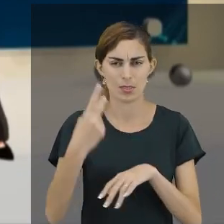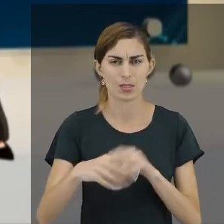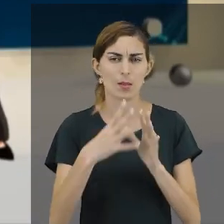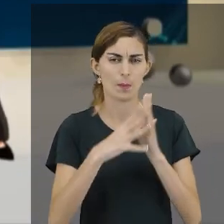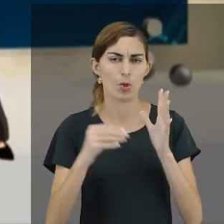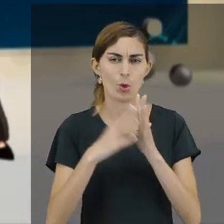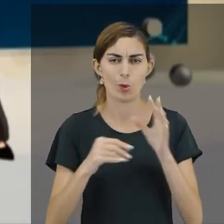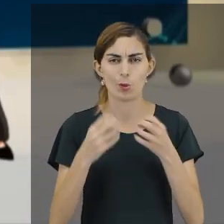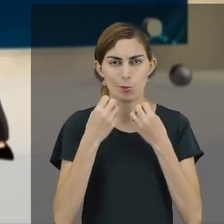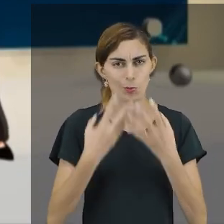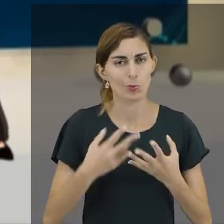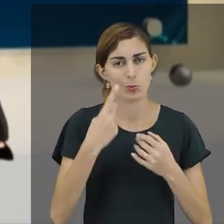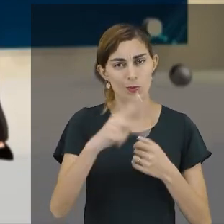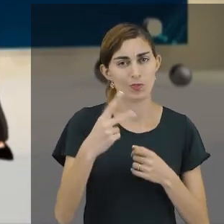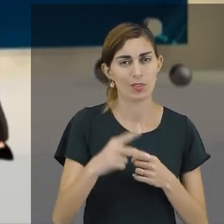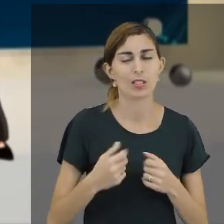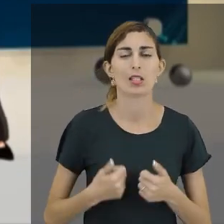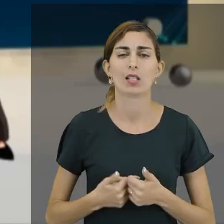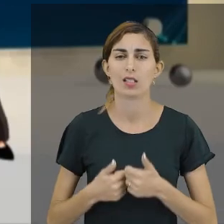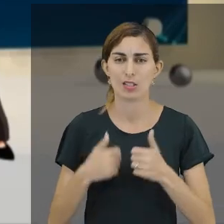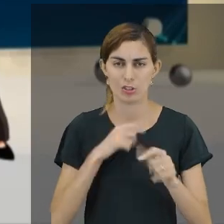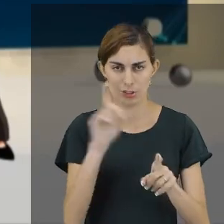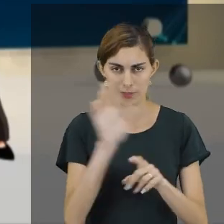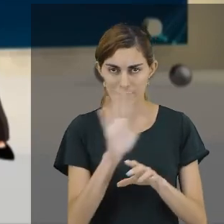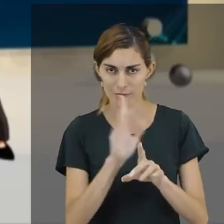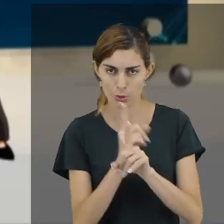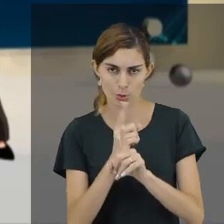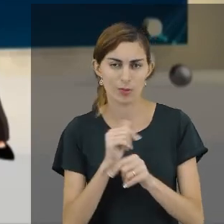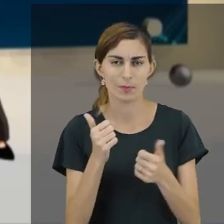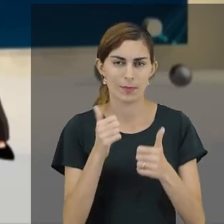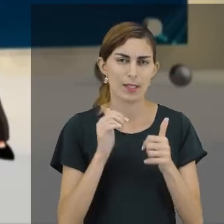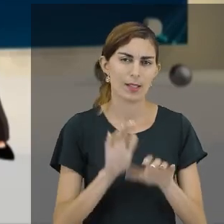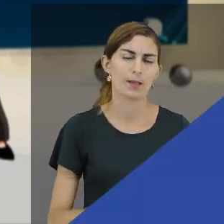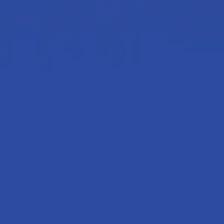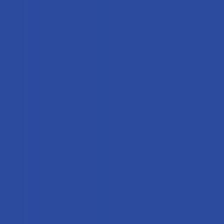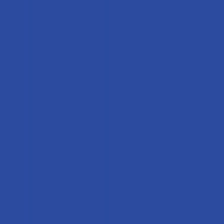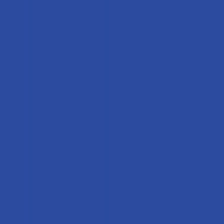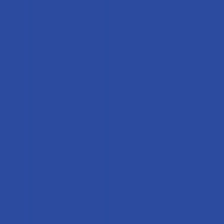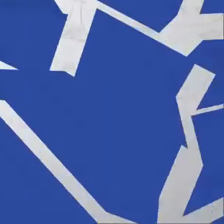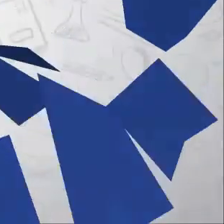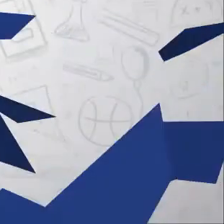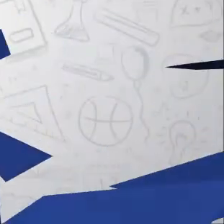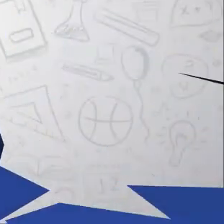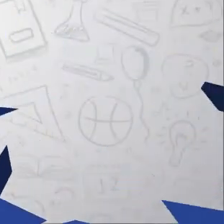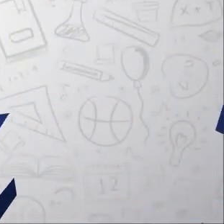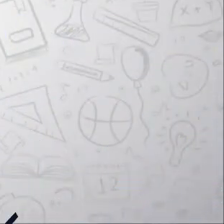desse módulo são um prato cheio para você. A gente se vê mais à frente. Até lá!